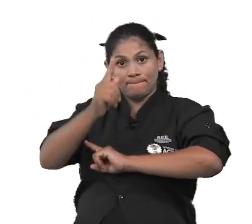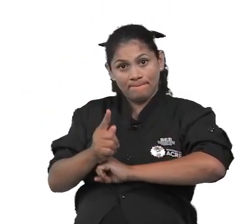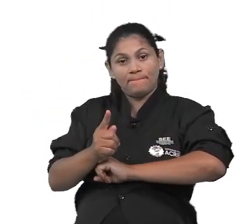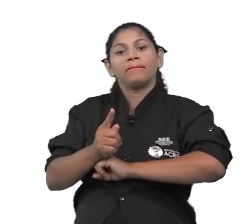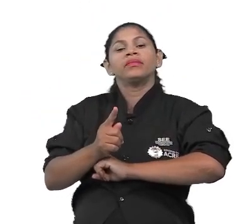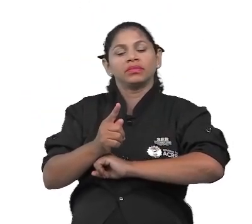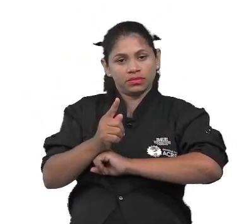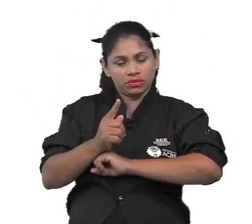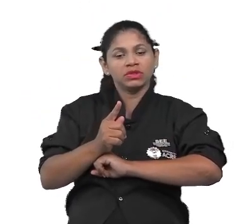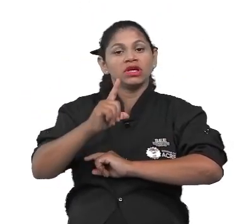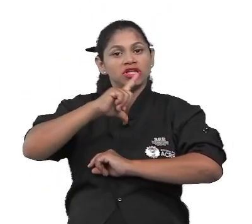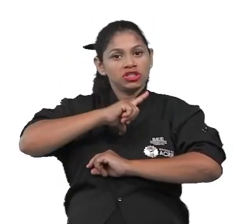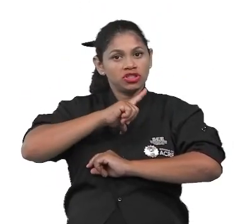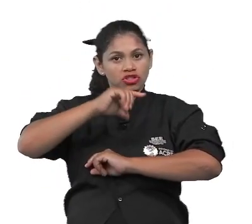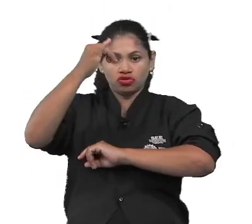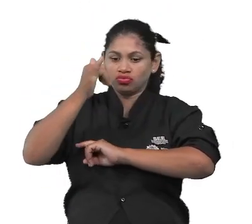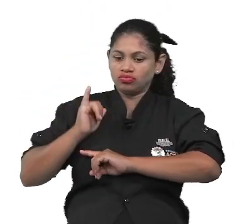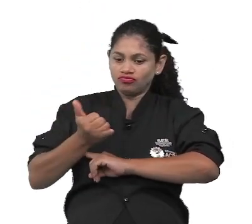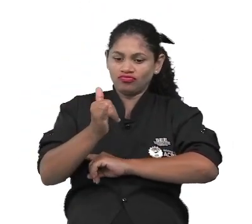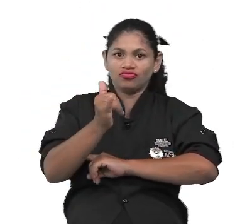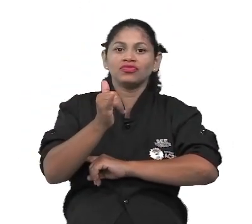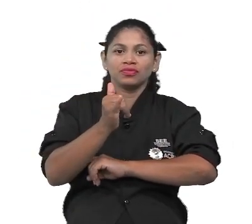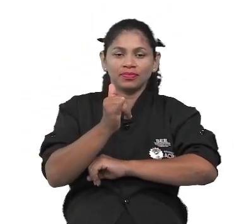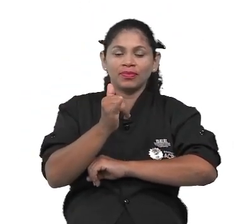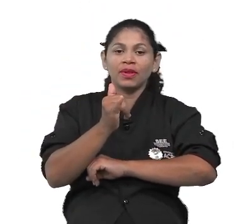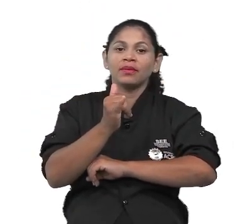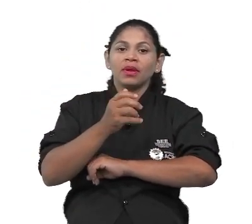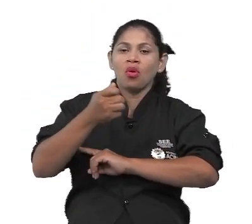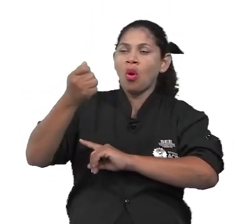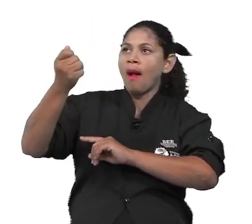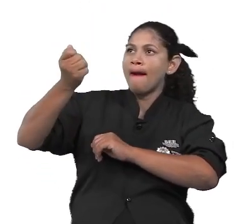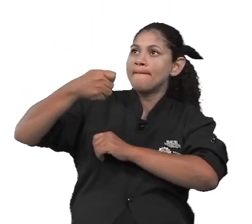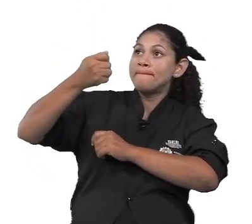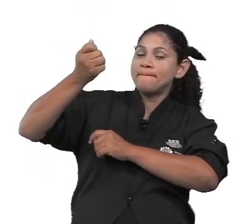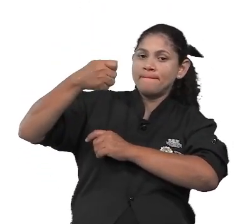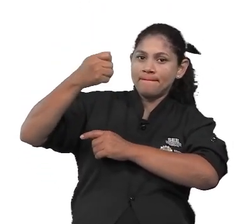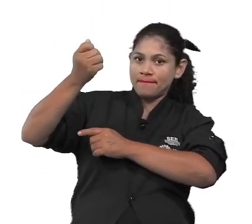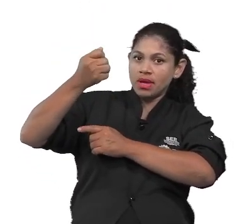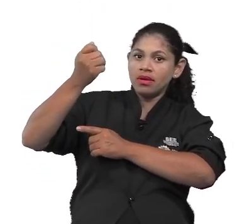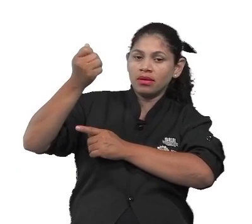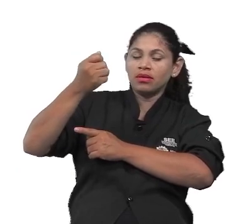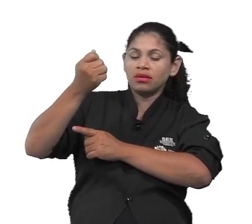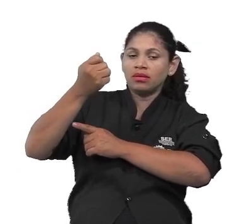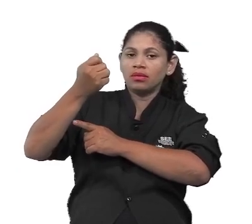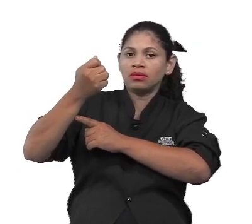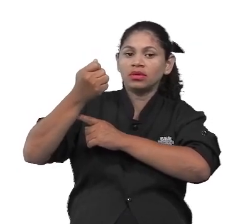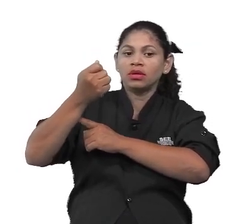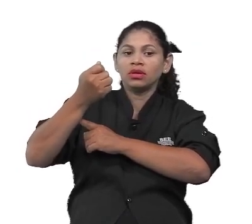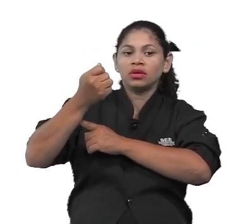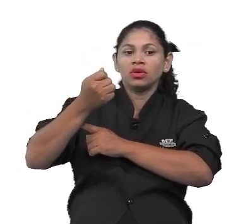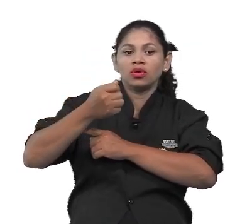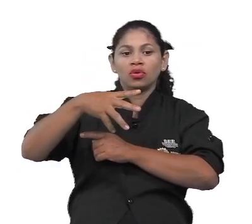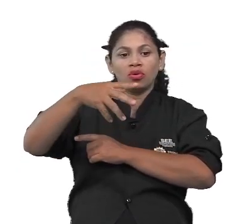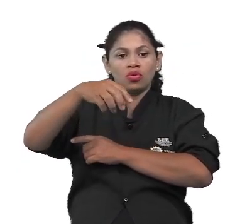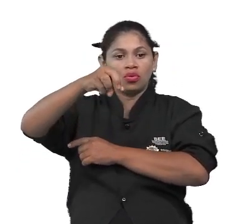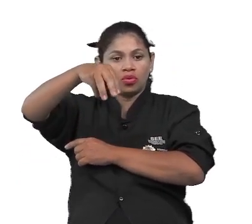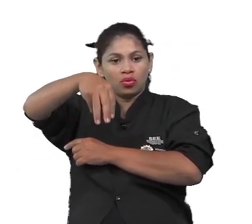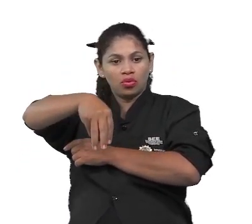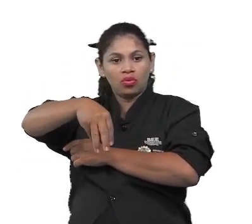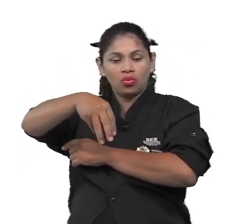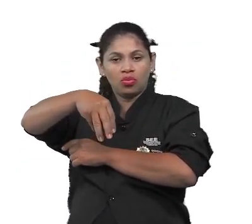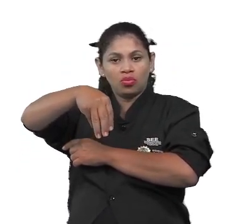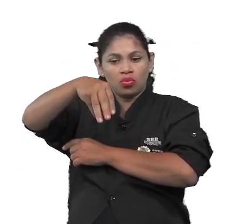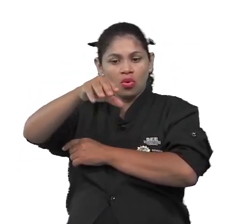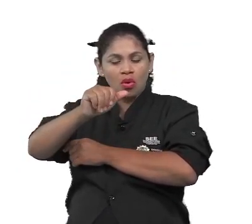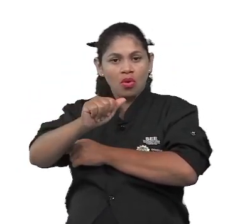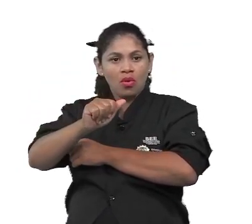de eletricidade, ele pegou ali uma pipa, né, e ele colocou uma chave. Então, colocou ali uma corda e